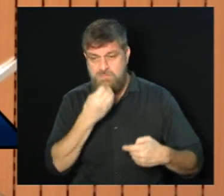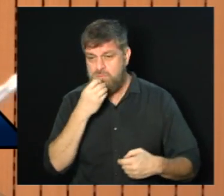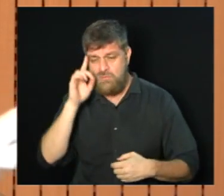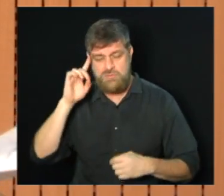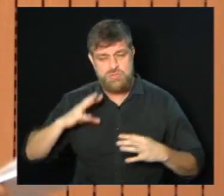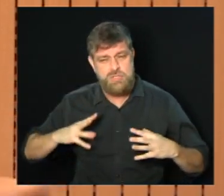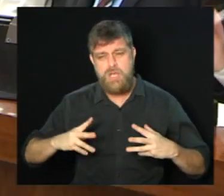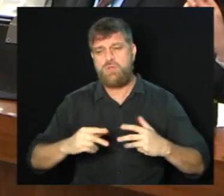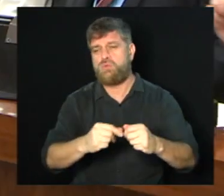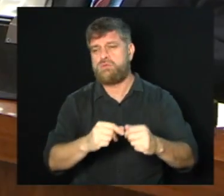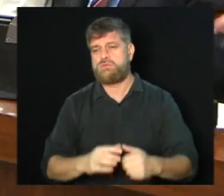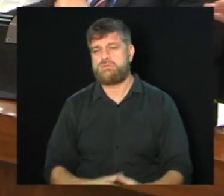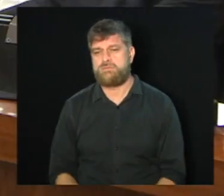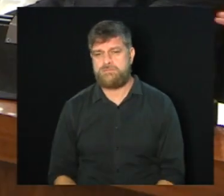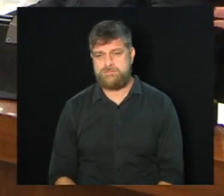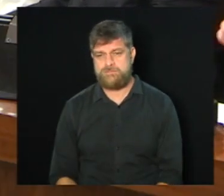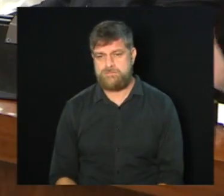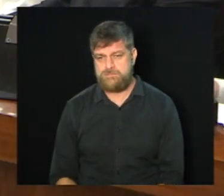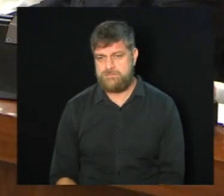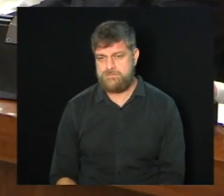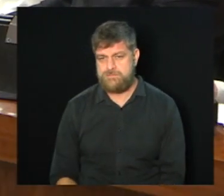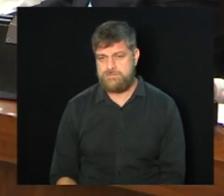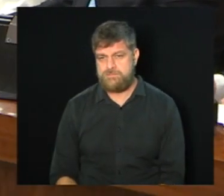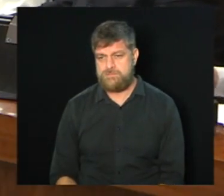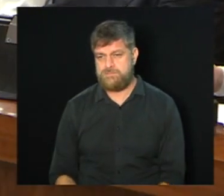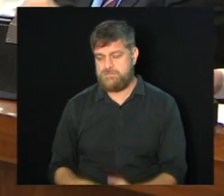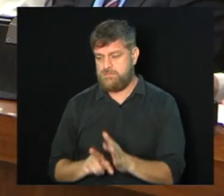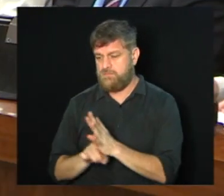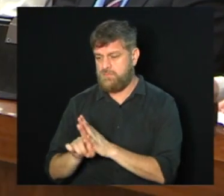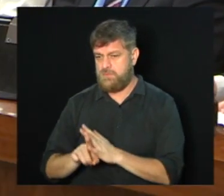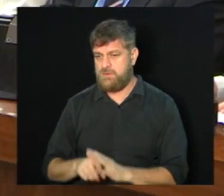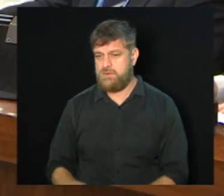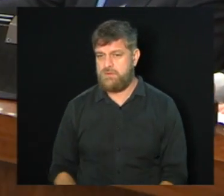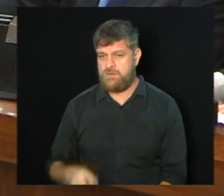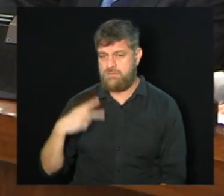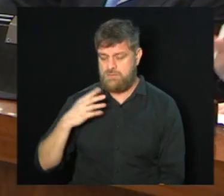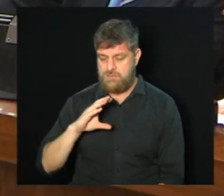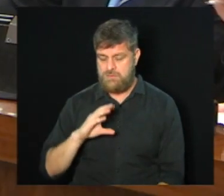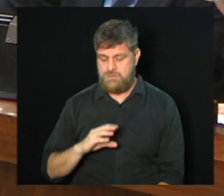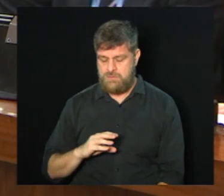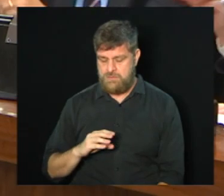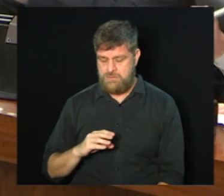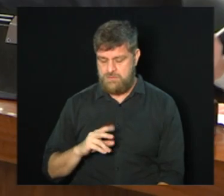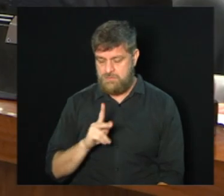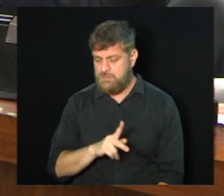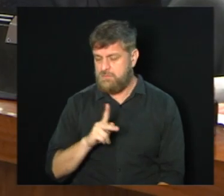Bom dia, obrigado, vereador Marcelo Silva. Eu indago do vereador professor Alberto,